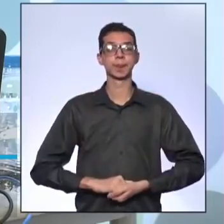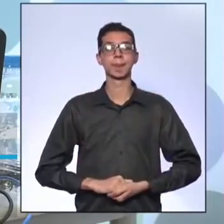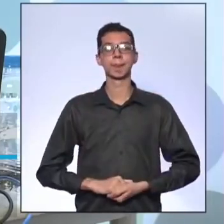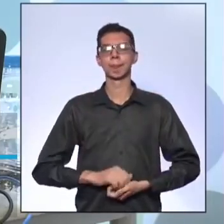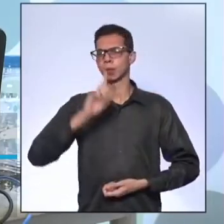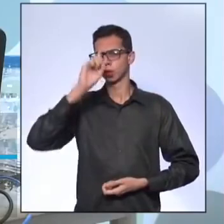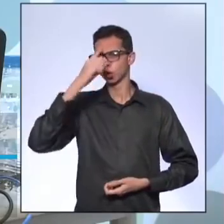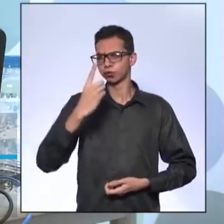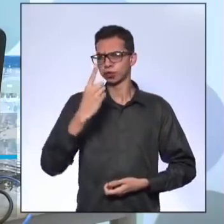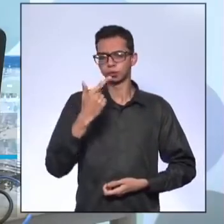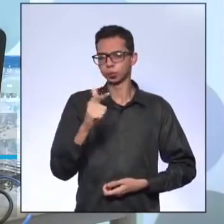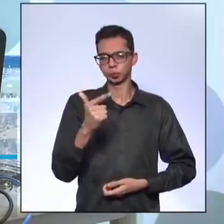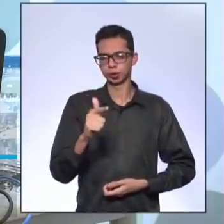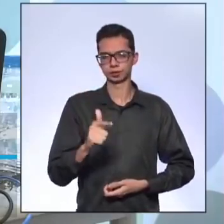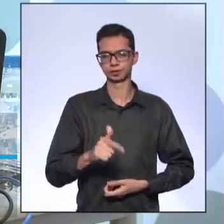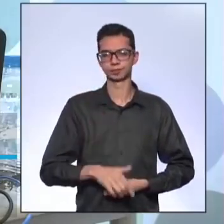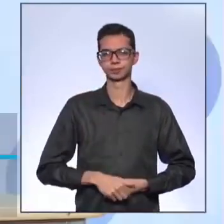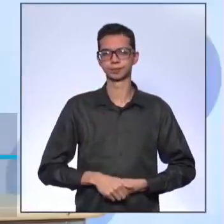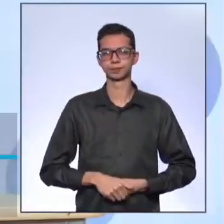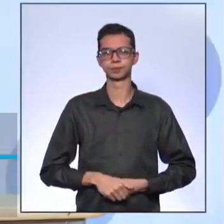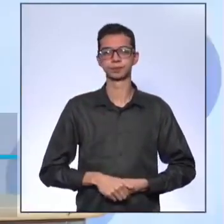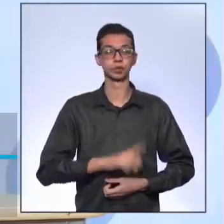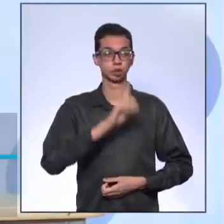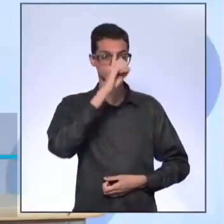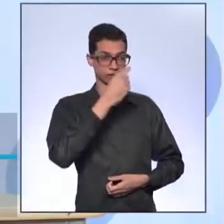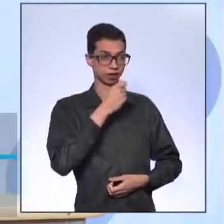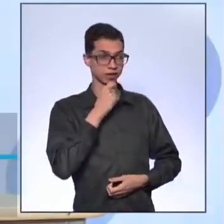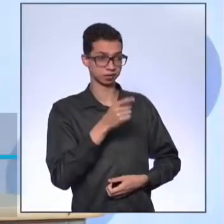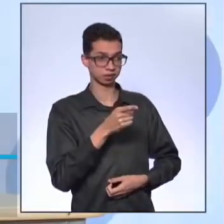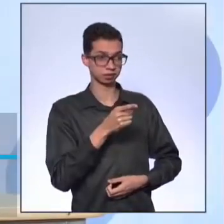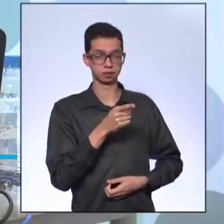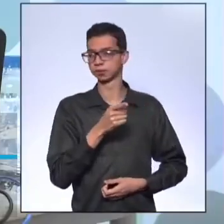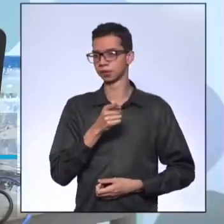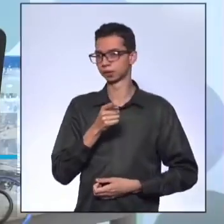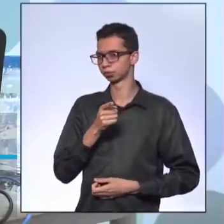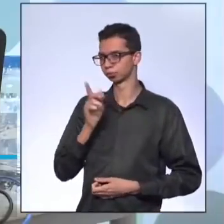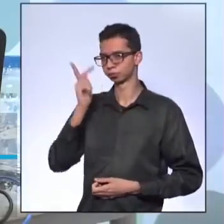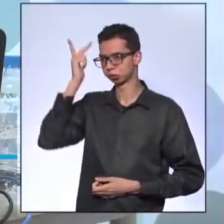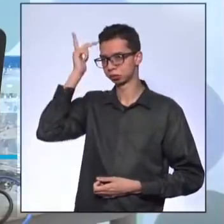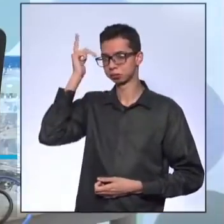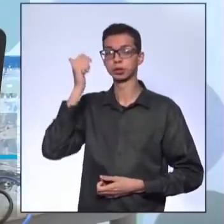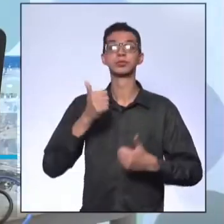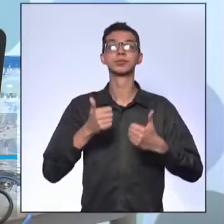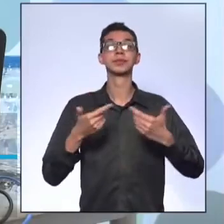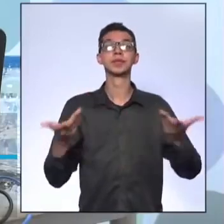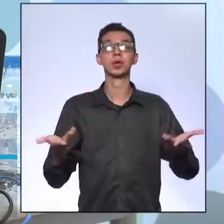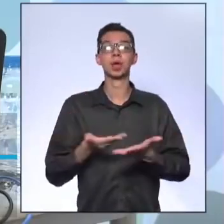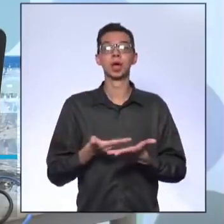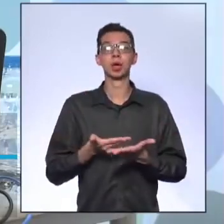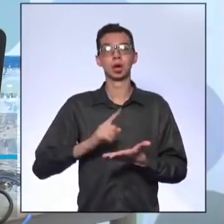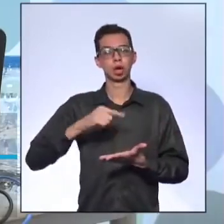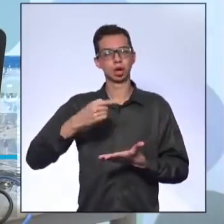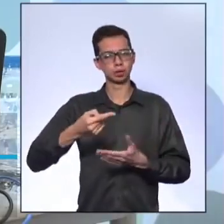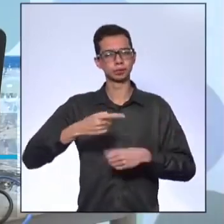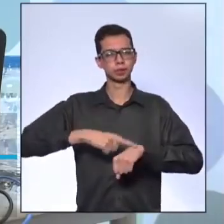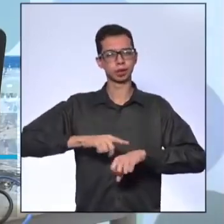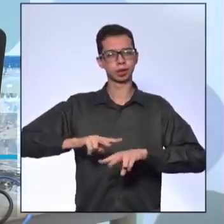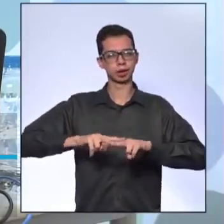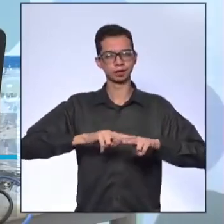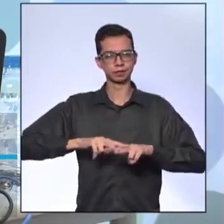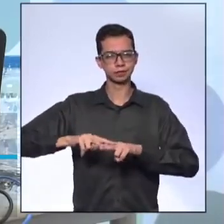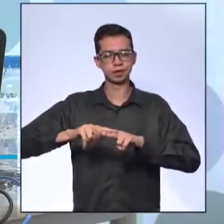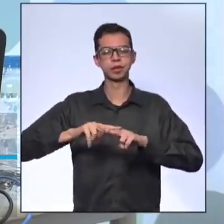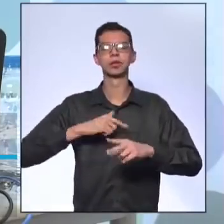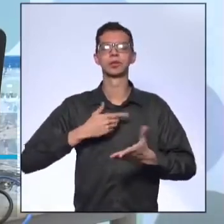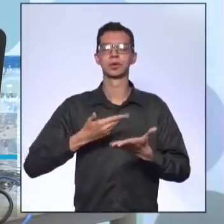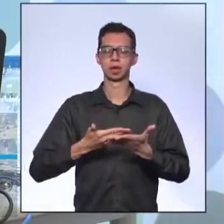quanto a isso. Tem dúvida ainda, professor Mauro? Não, por favor. Inclusive, eu vou fazer uma aula, quando chegar a hora da revisão, eu vou fazer uma aula bem